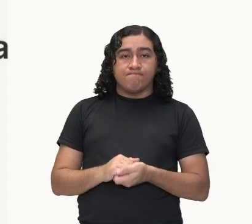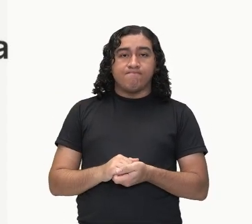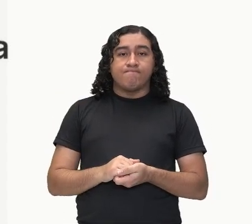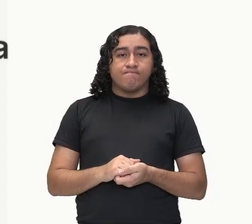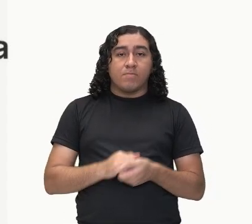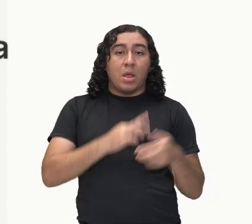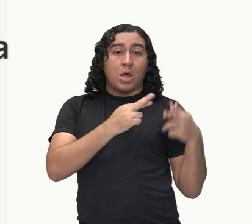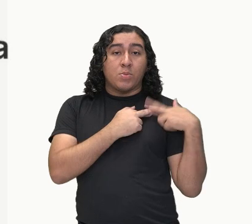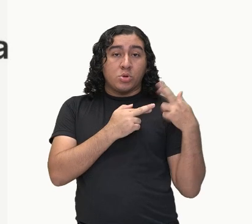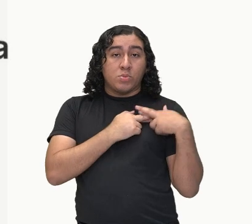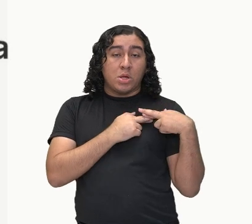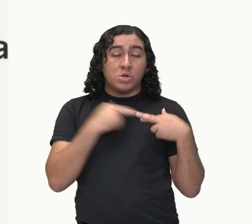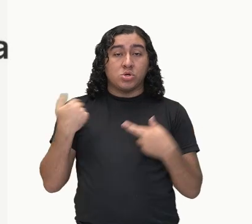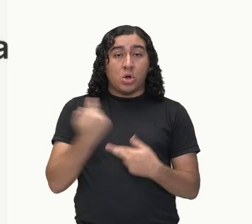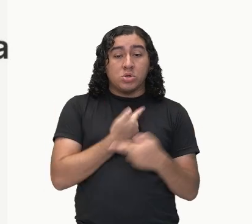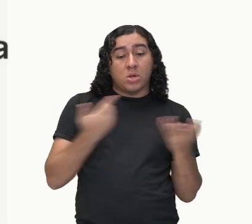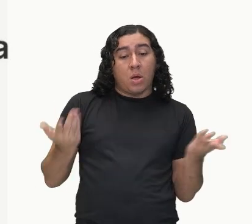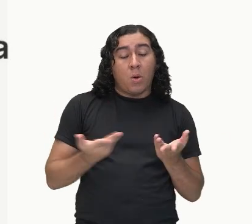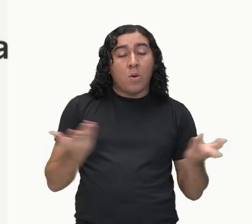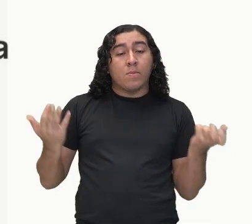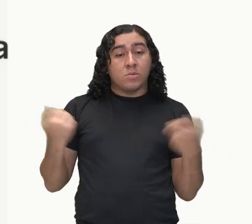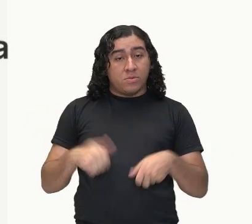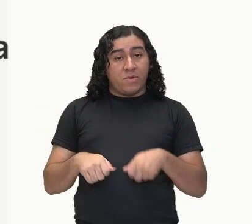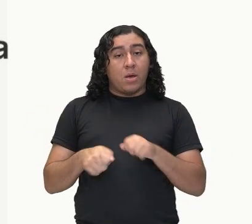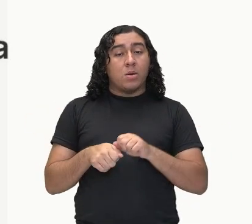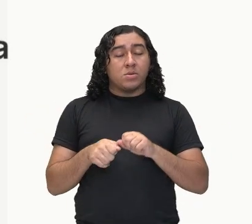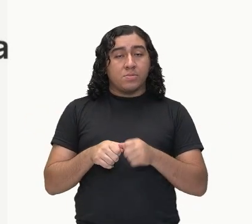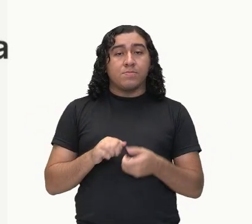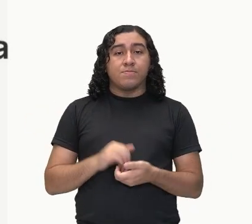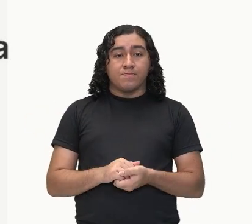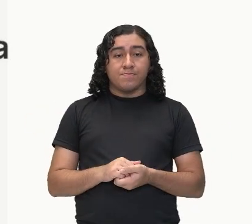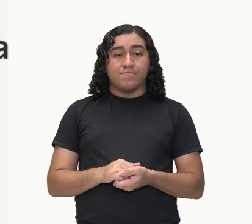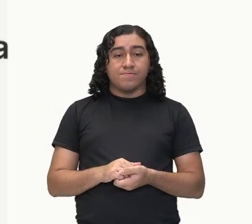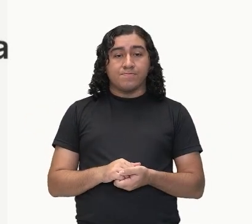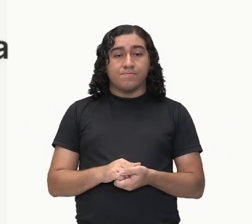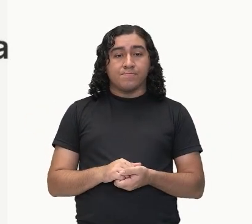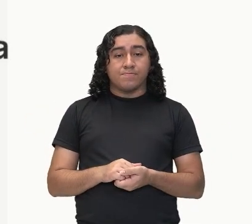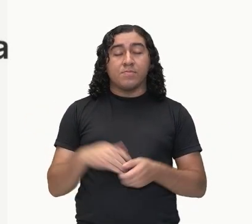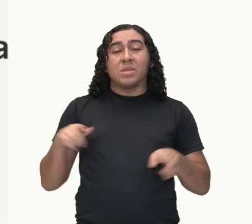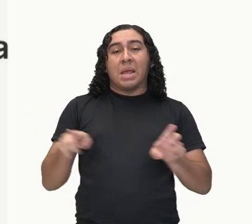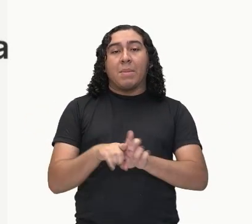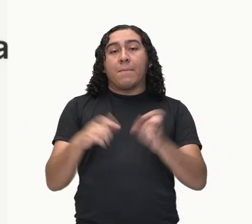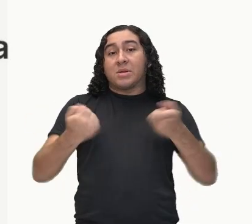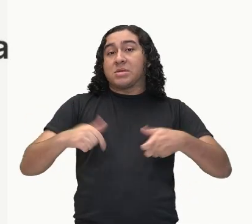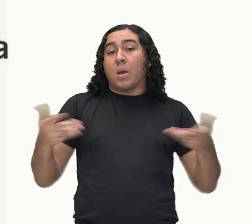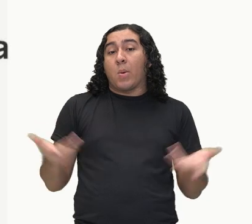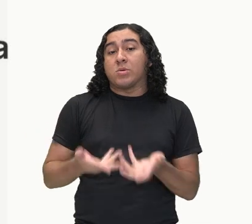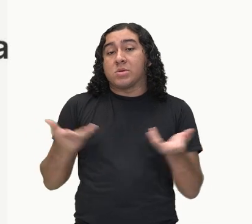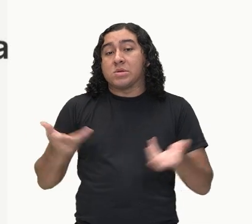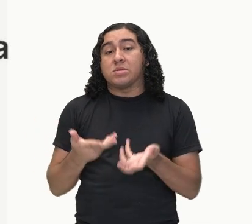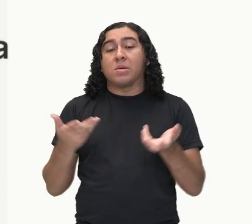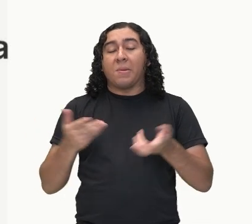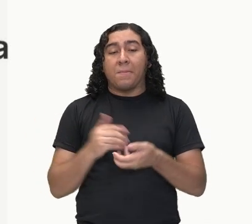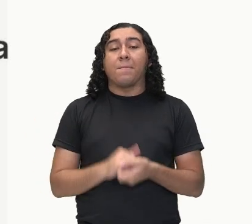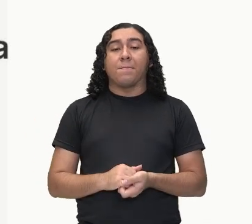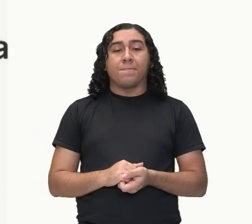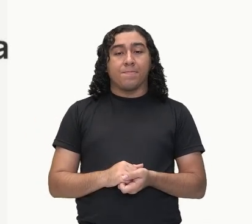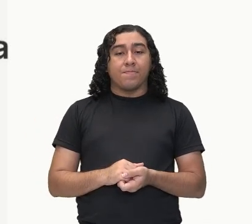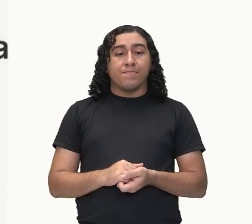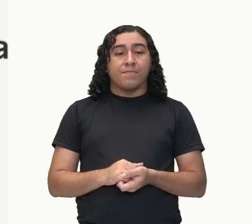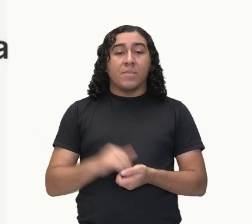do agir agora, é o que nós podemos fazer, né? A longo prazo, nós temos aí a conscientização e mobilização, que